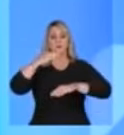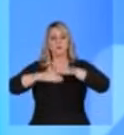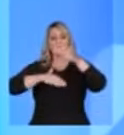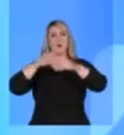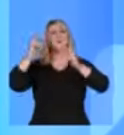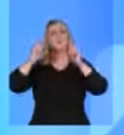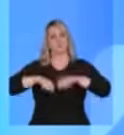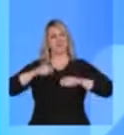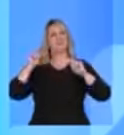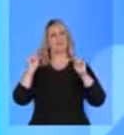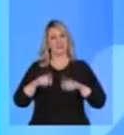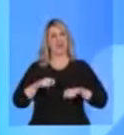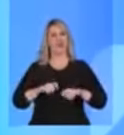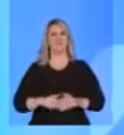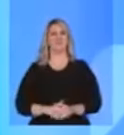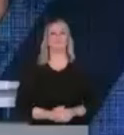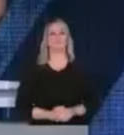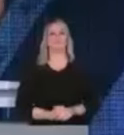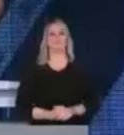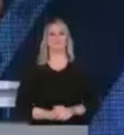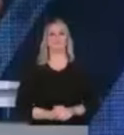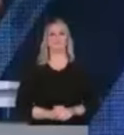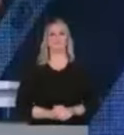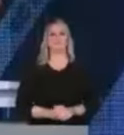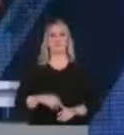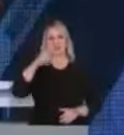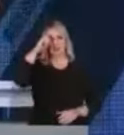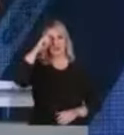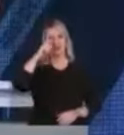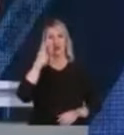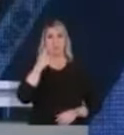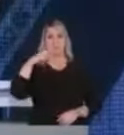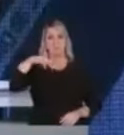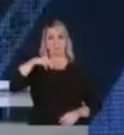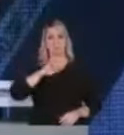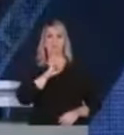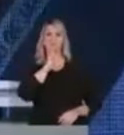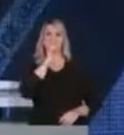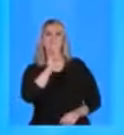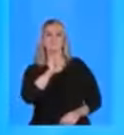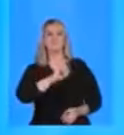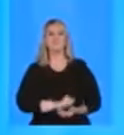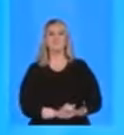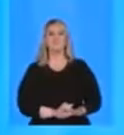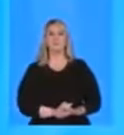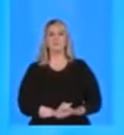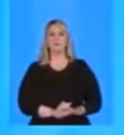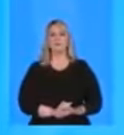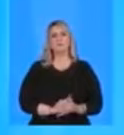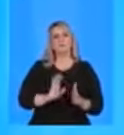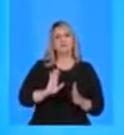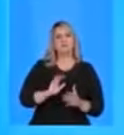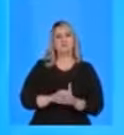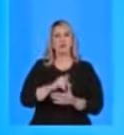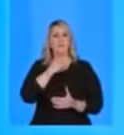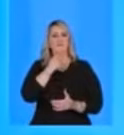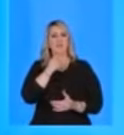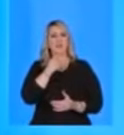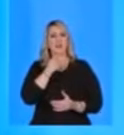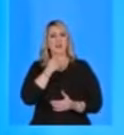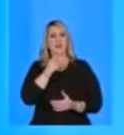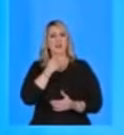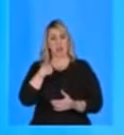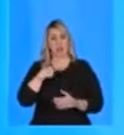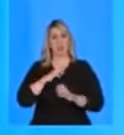possibilidade de avançar ainda muito mais Marcelo Crivela tem agora um minuto para réplica pa deixa falar como